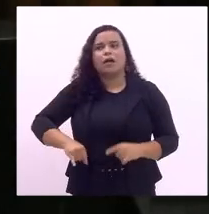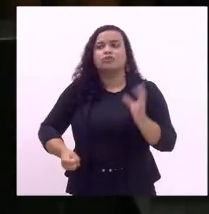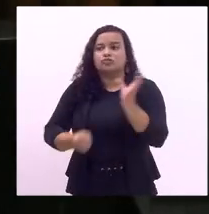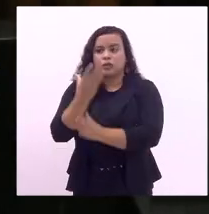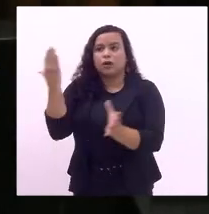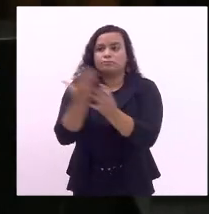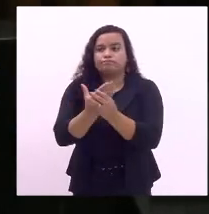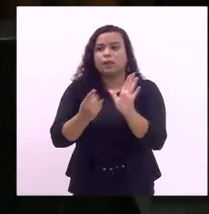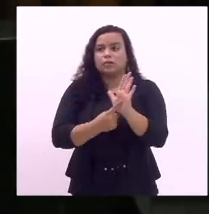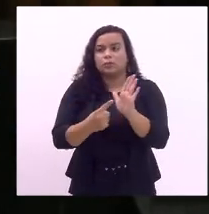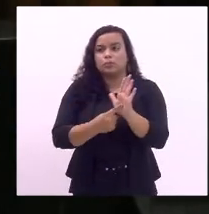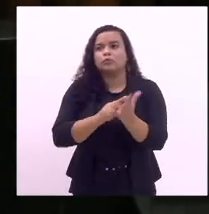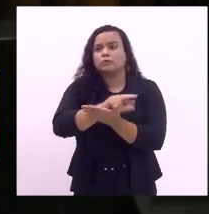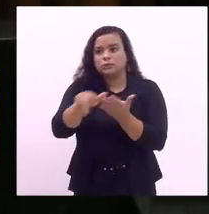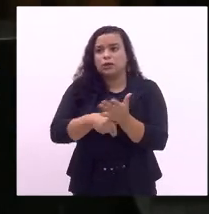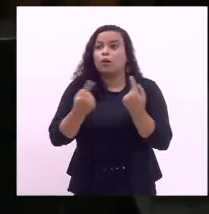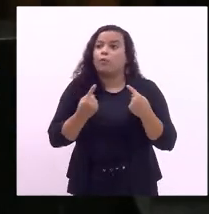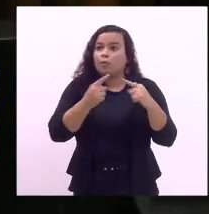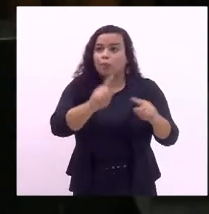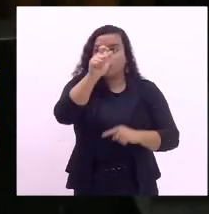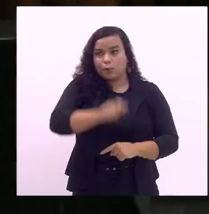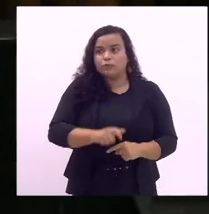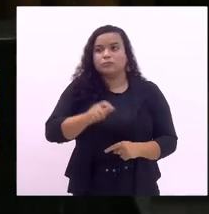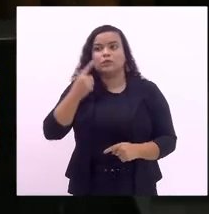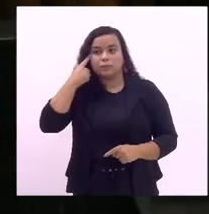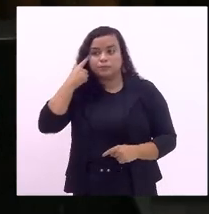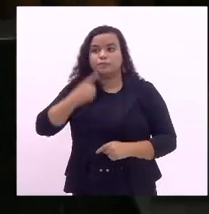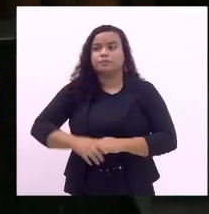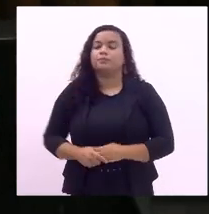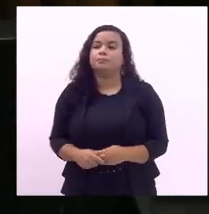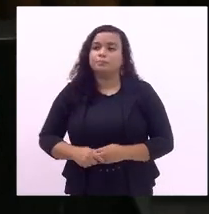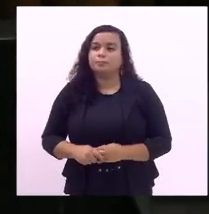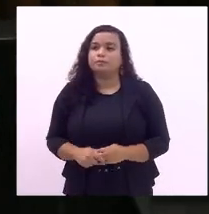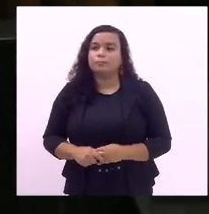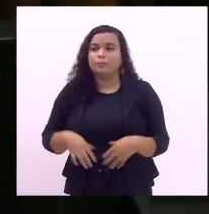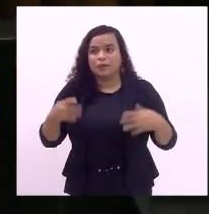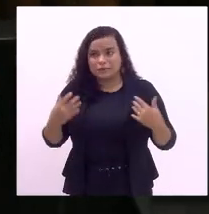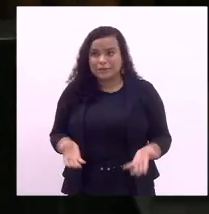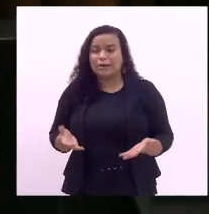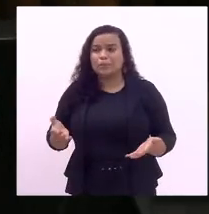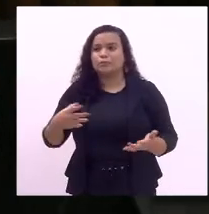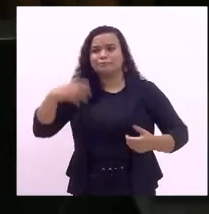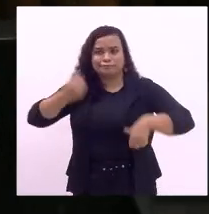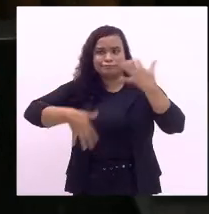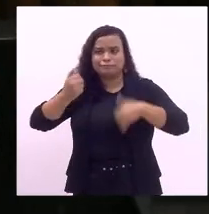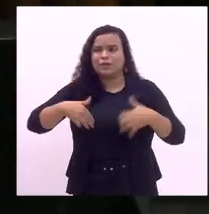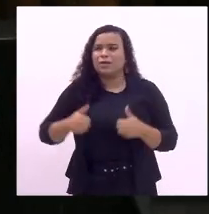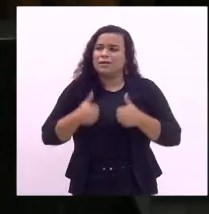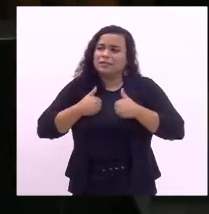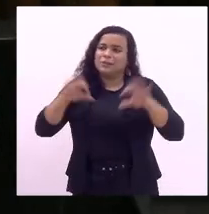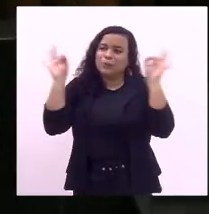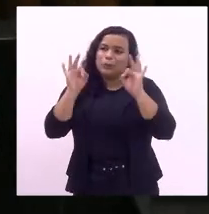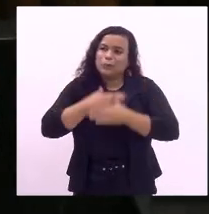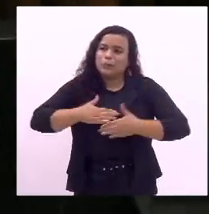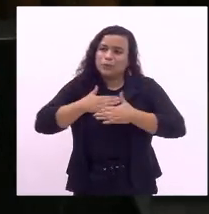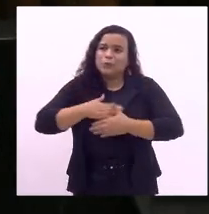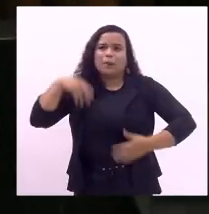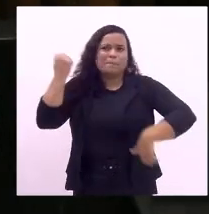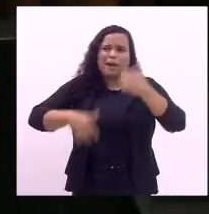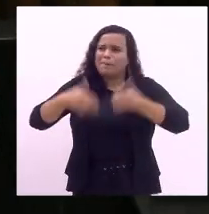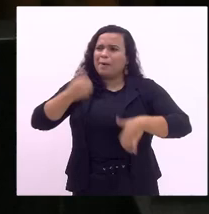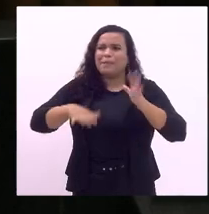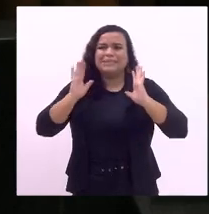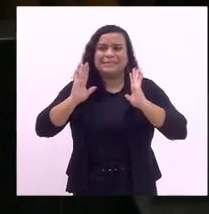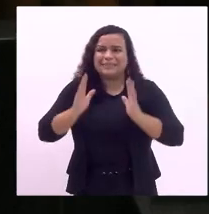vai gerar uma denúncia contra o Zé do Caixão. Então, é redundante. Me orgulho aqui, tudo que eu falar já foi